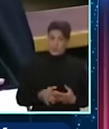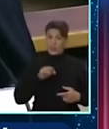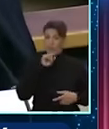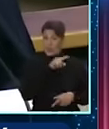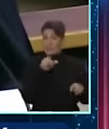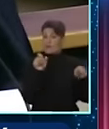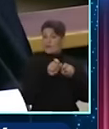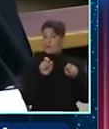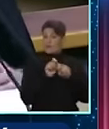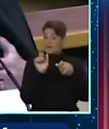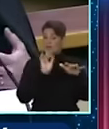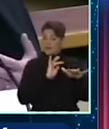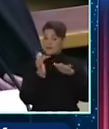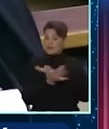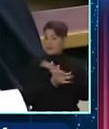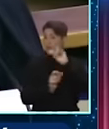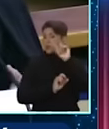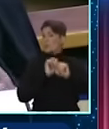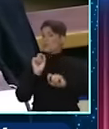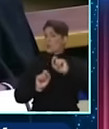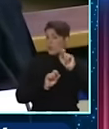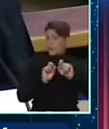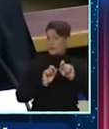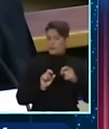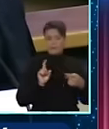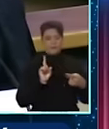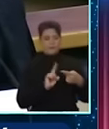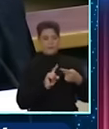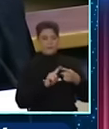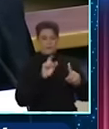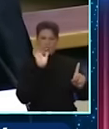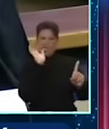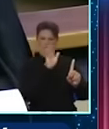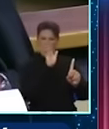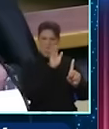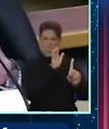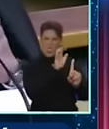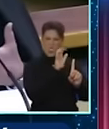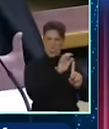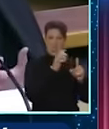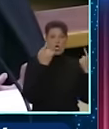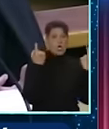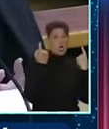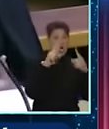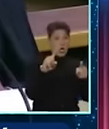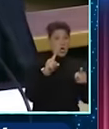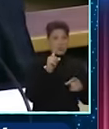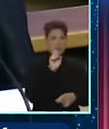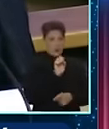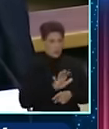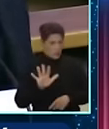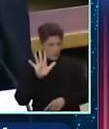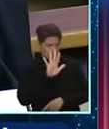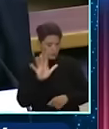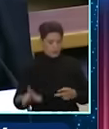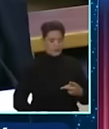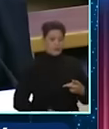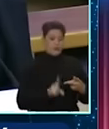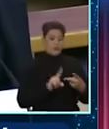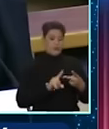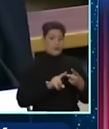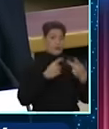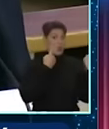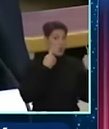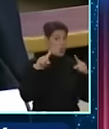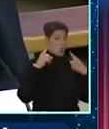verdade ele tirou Aí eh a credibilidade moral de uma nação mas há um outro partido